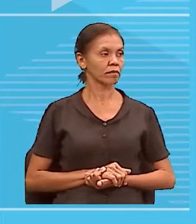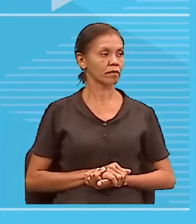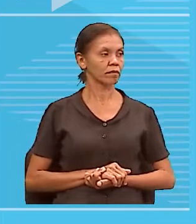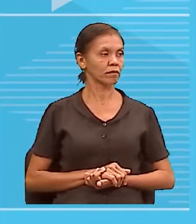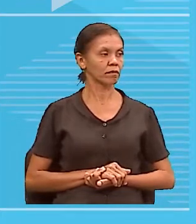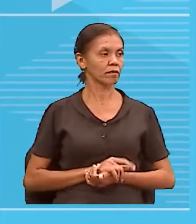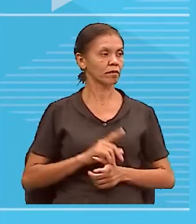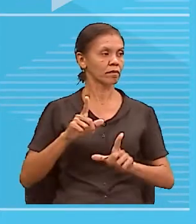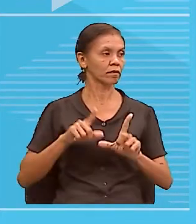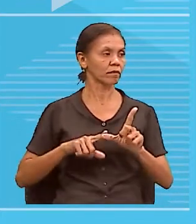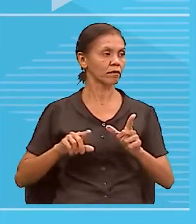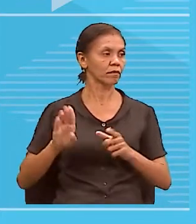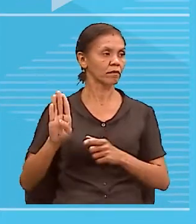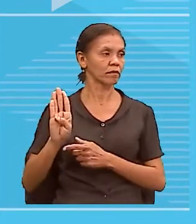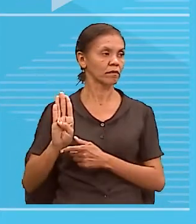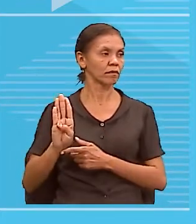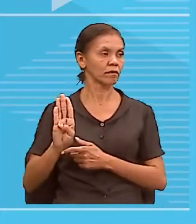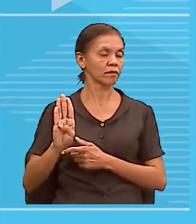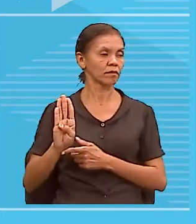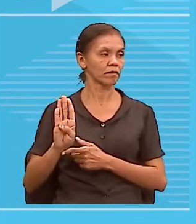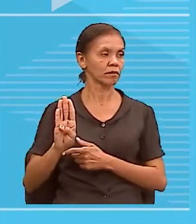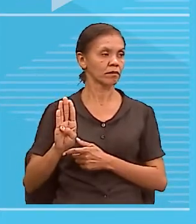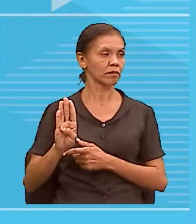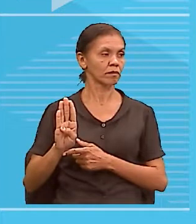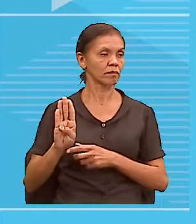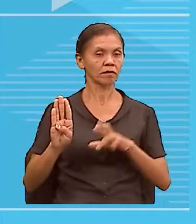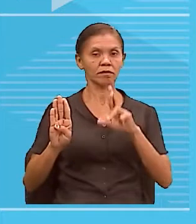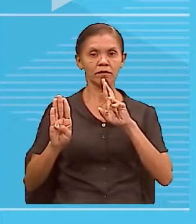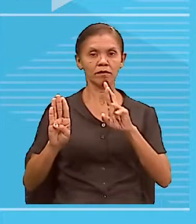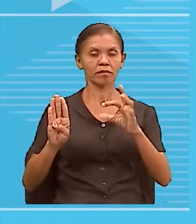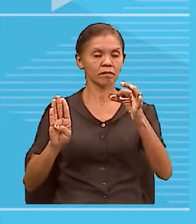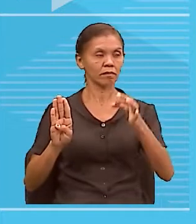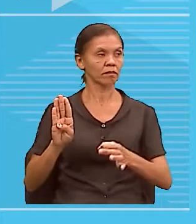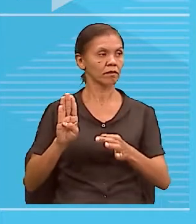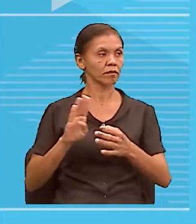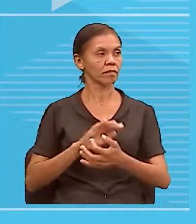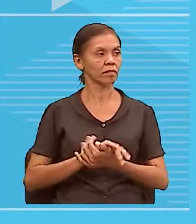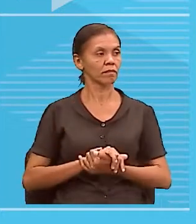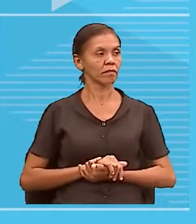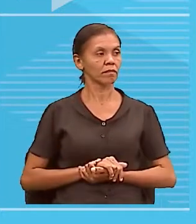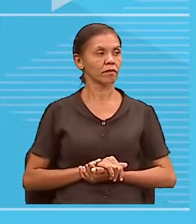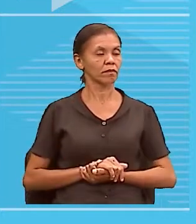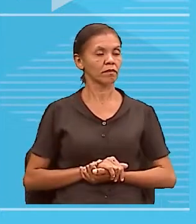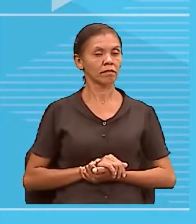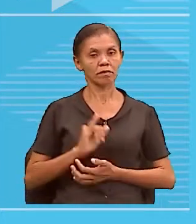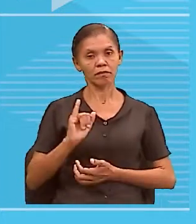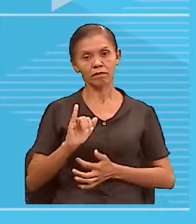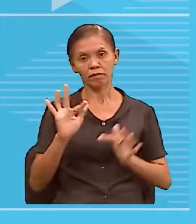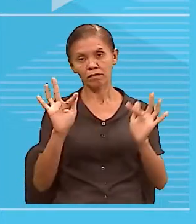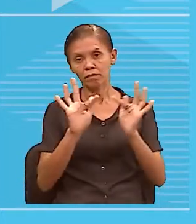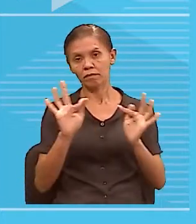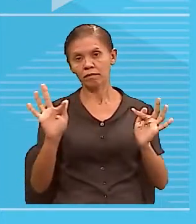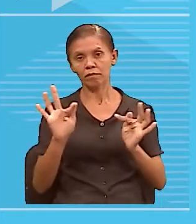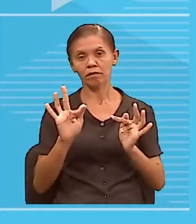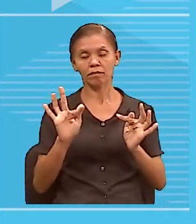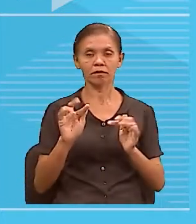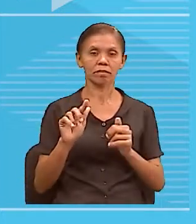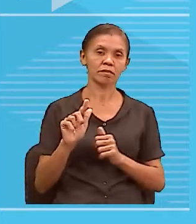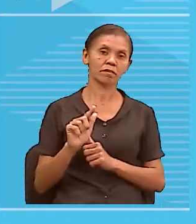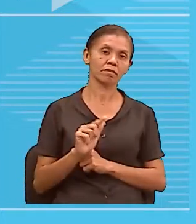a b E aí e no negativo né